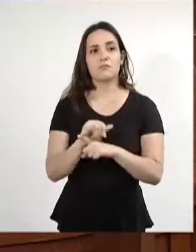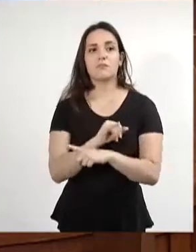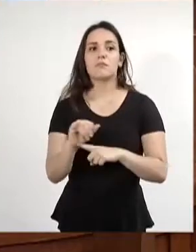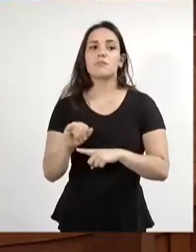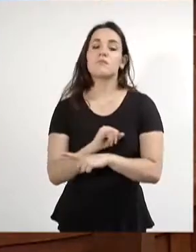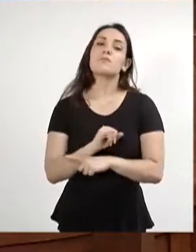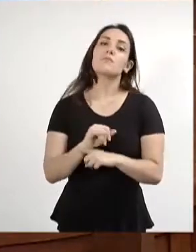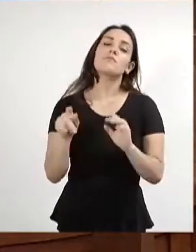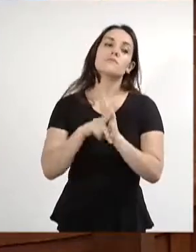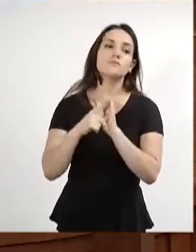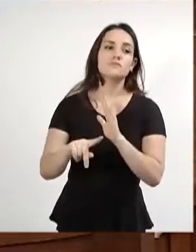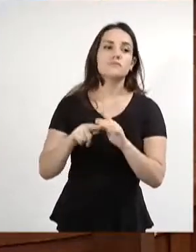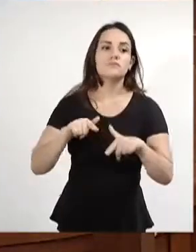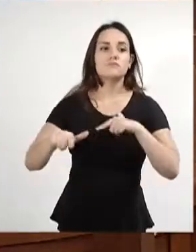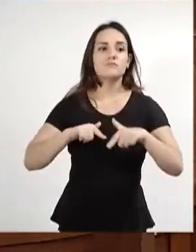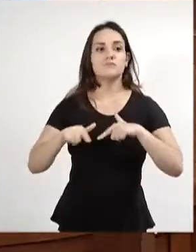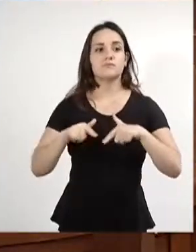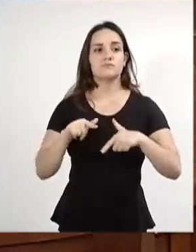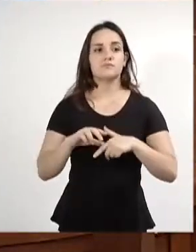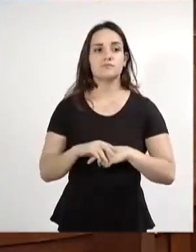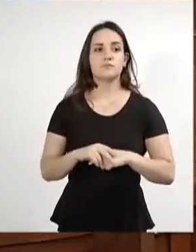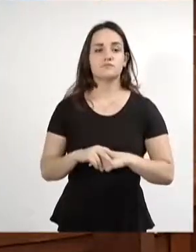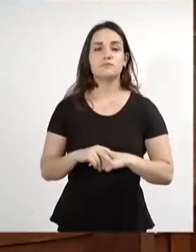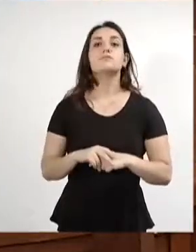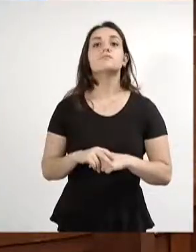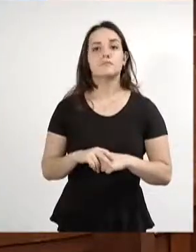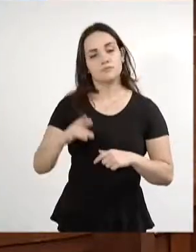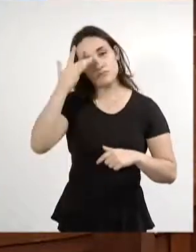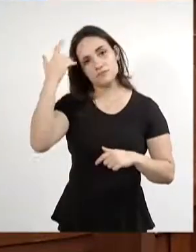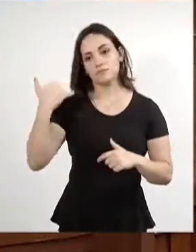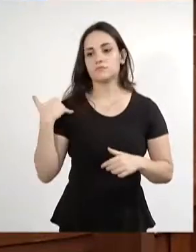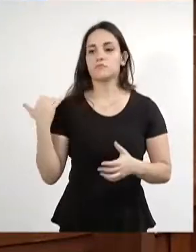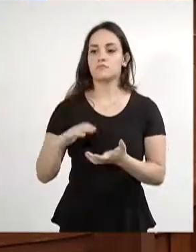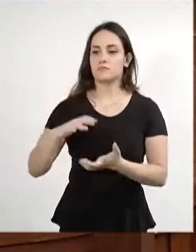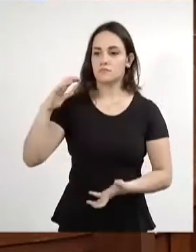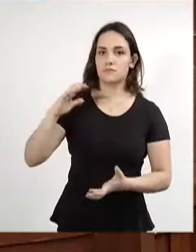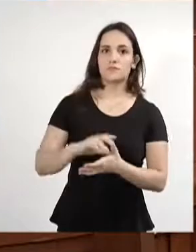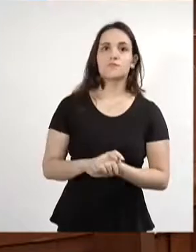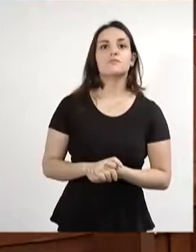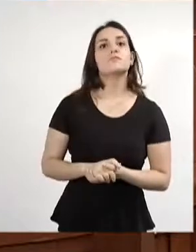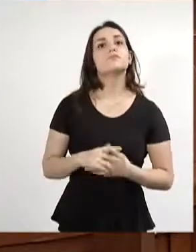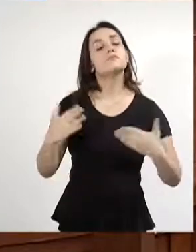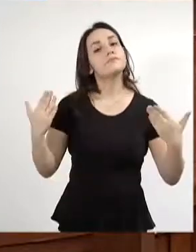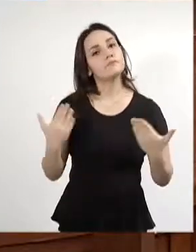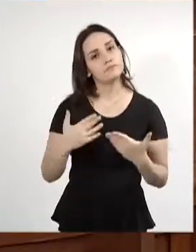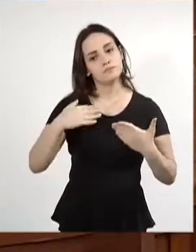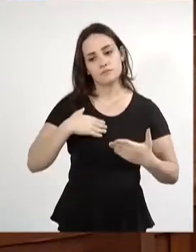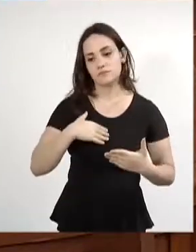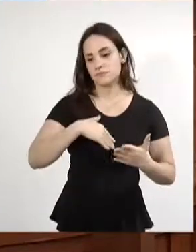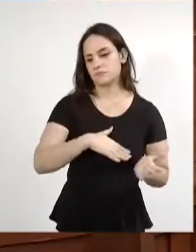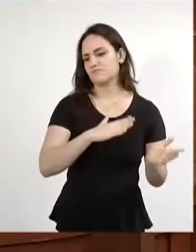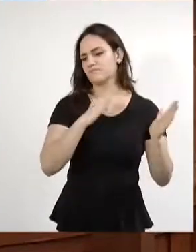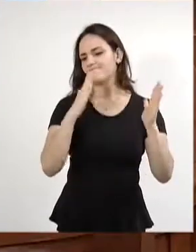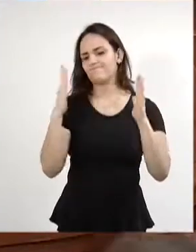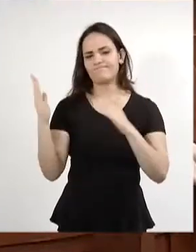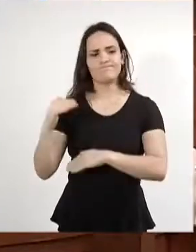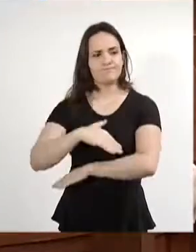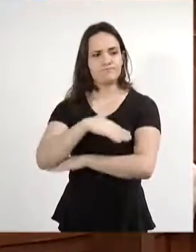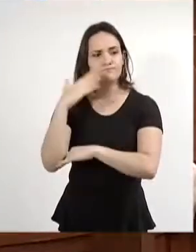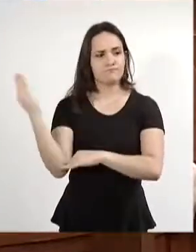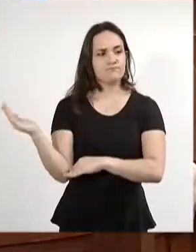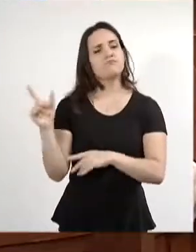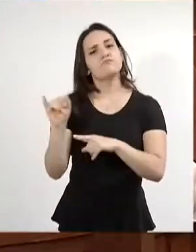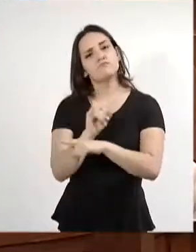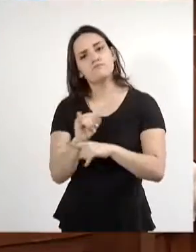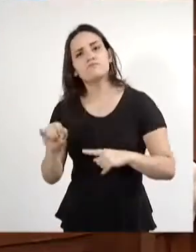ações sociais para os idosos. Então, nós passaremos o dia fazendo